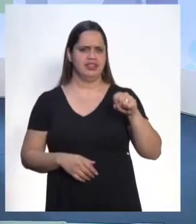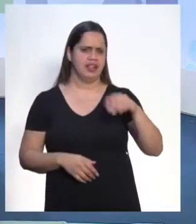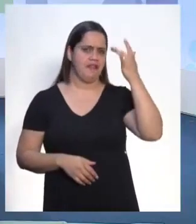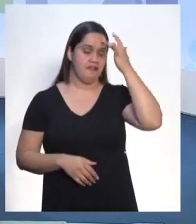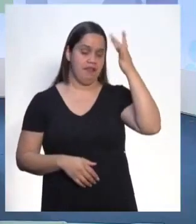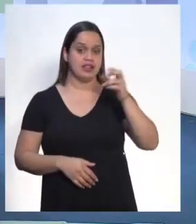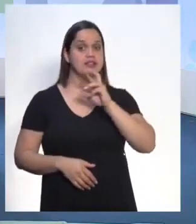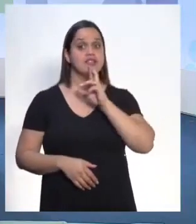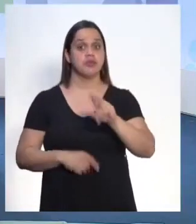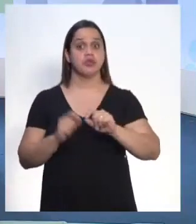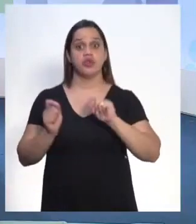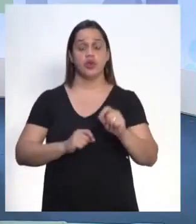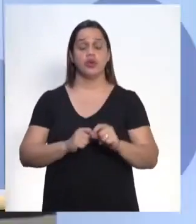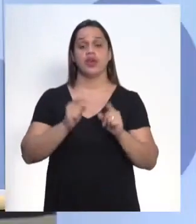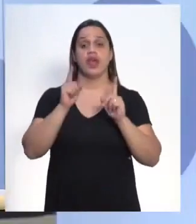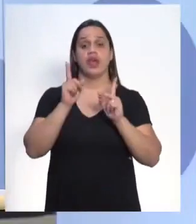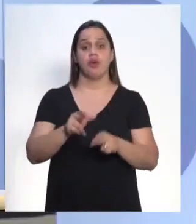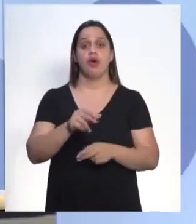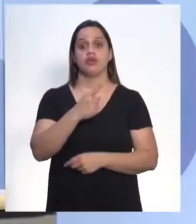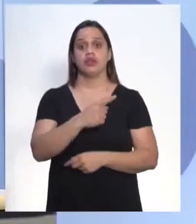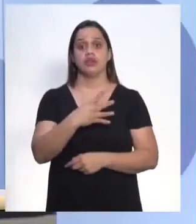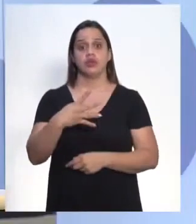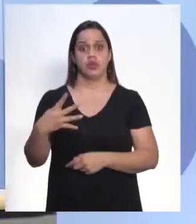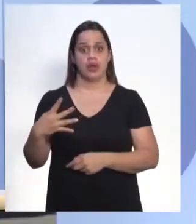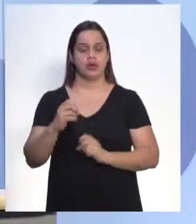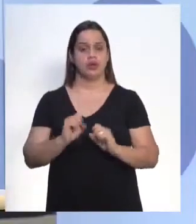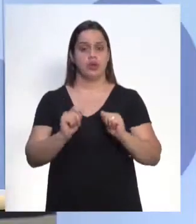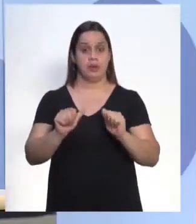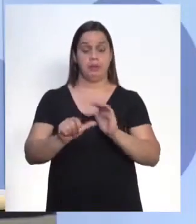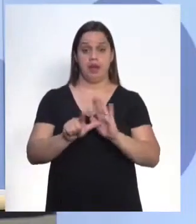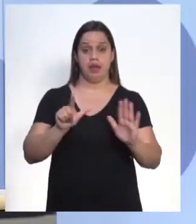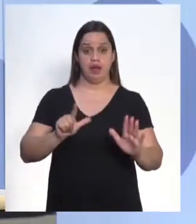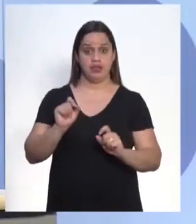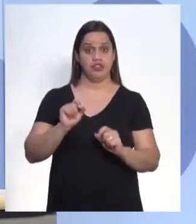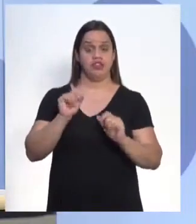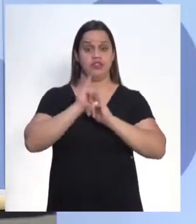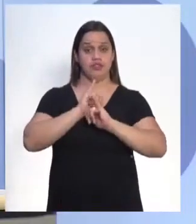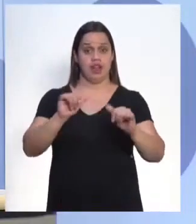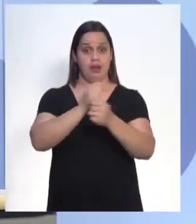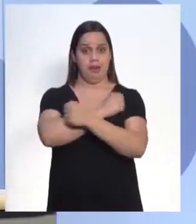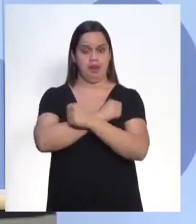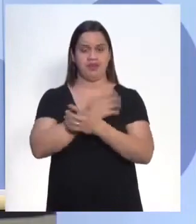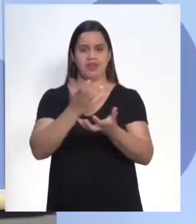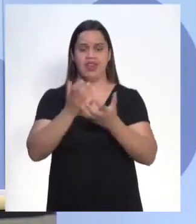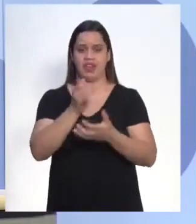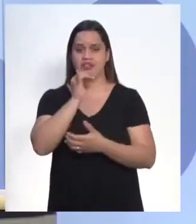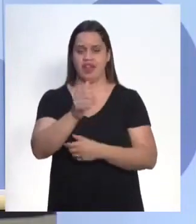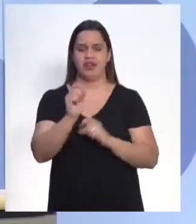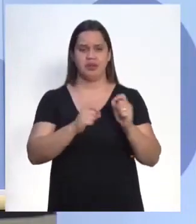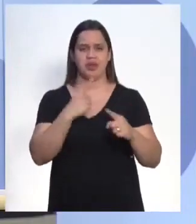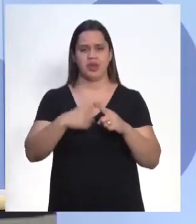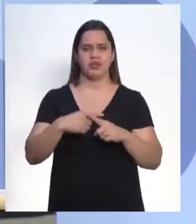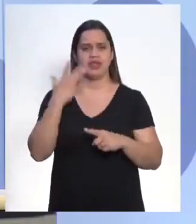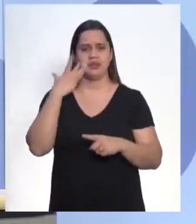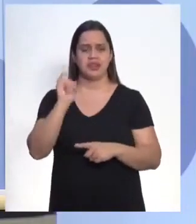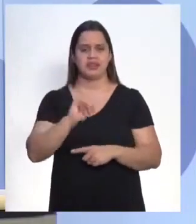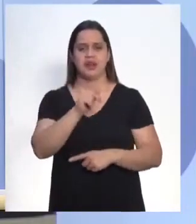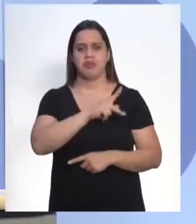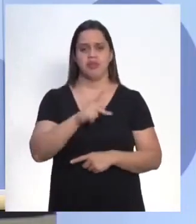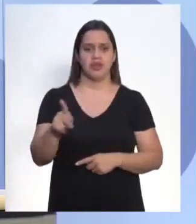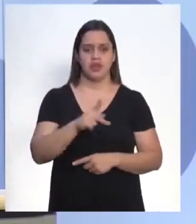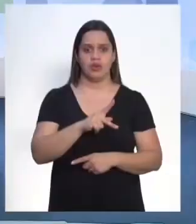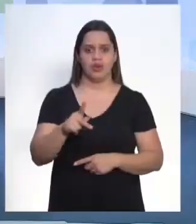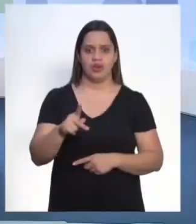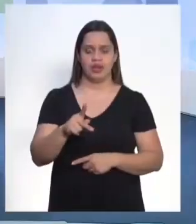Eles responderam que dá 144. Antes de mandar um abraço, eu quero corrigir, que aquela hora eu falei que eu não sabia se era professor Ariel. É